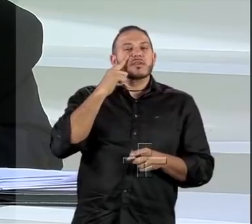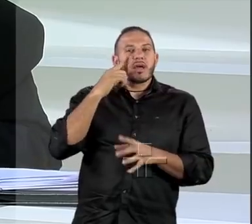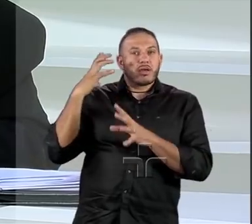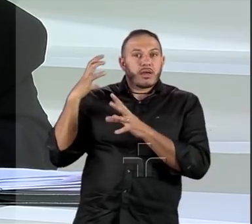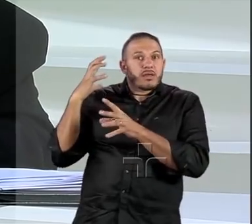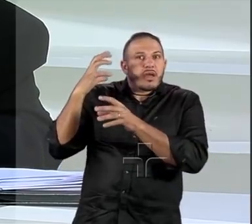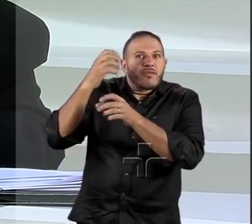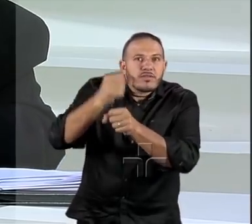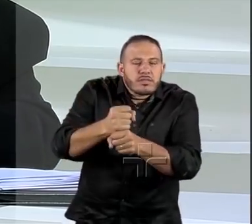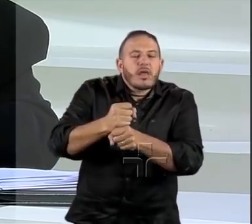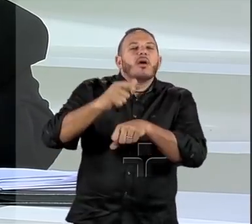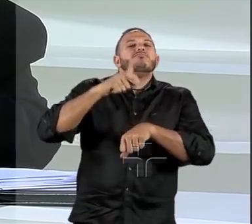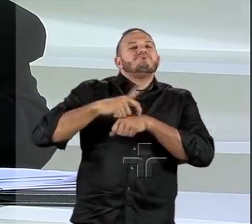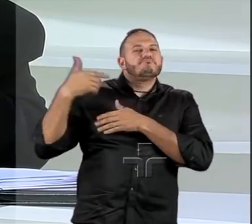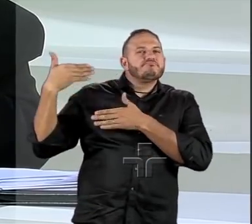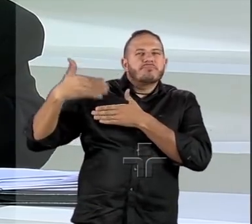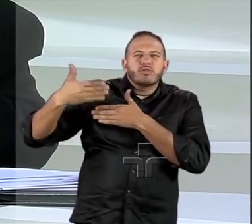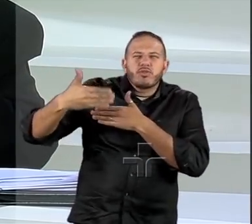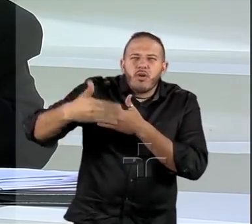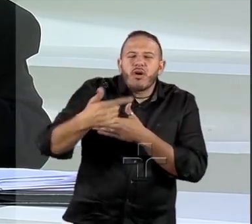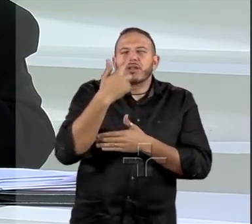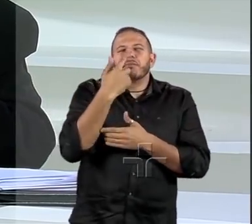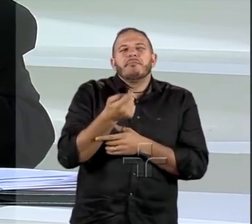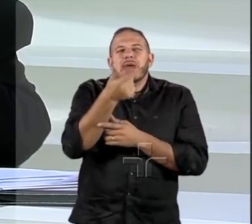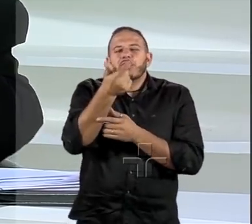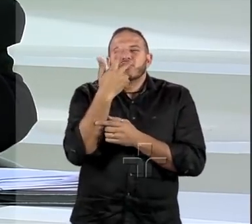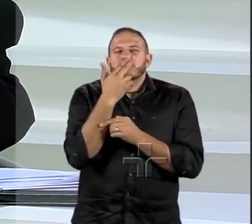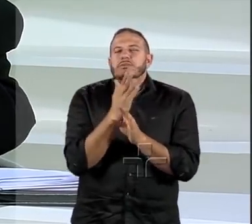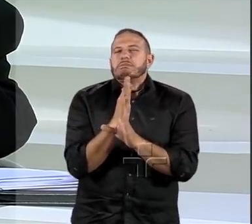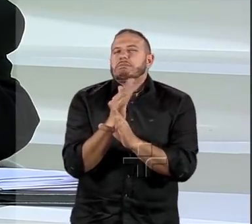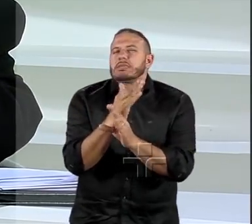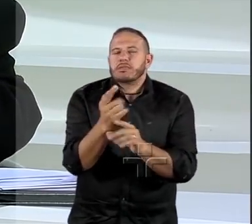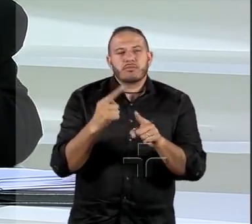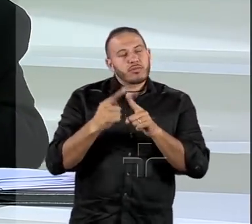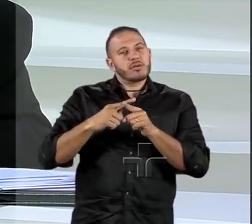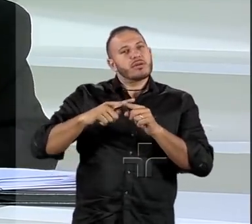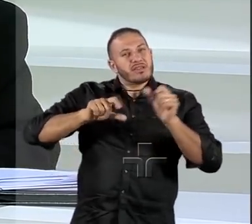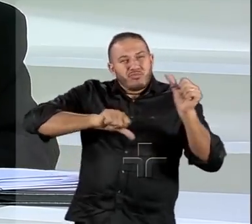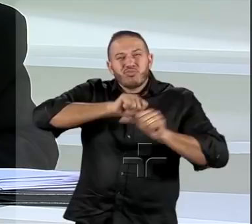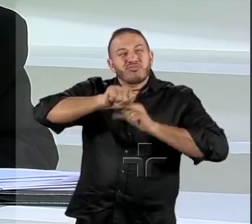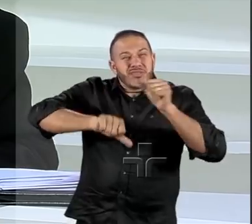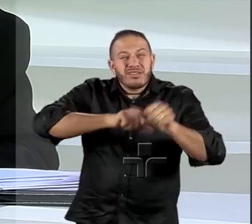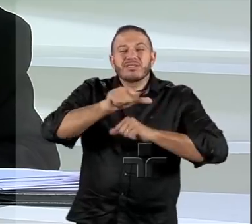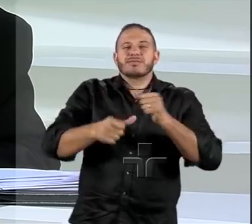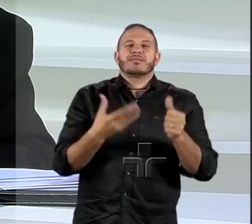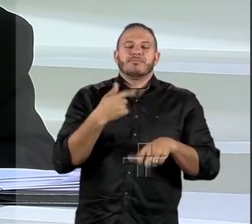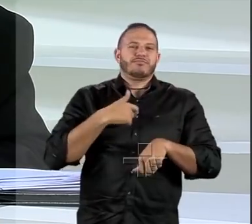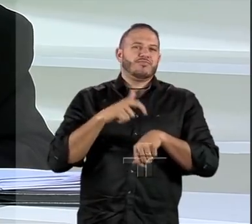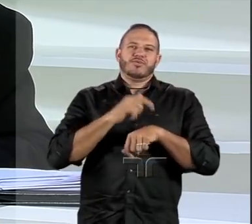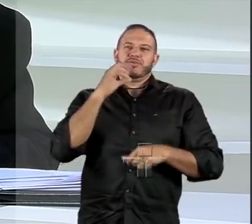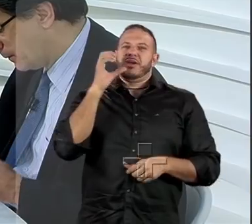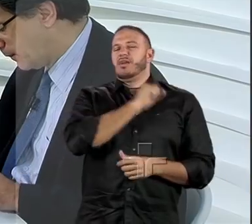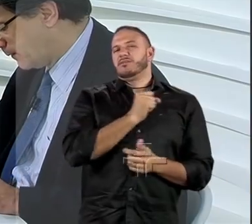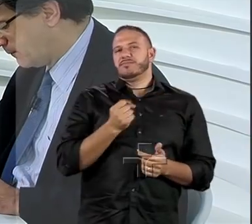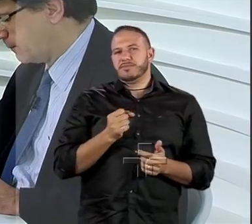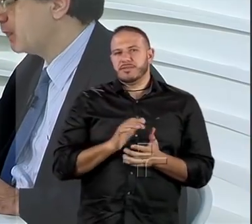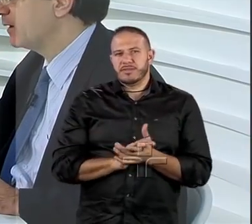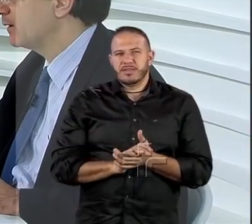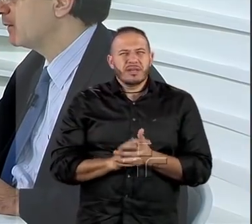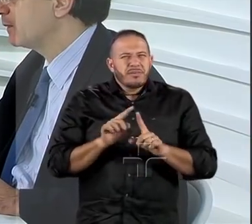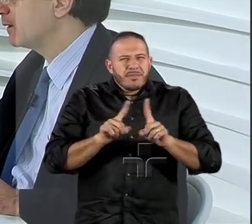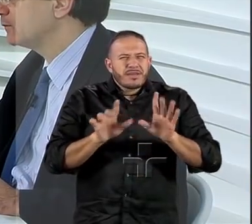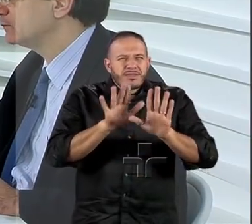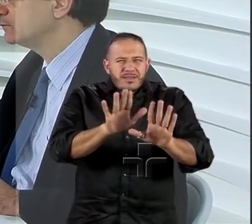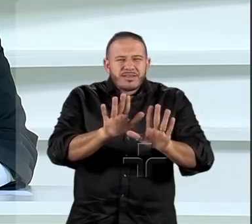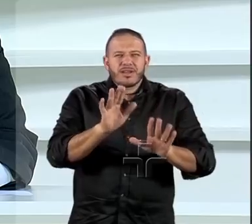periódica deixaria o gestor menos vulnerável, porque as mudanças são muito rápidas. Marco, vamos deixar o